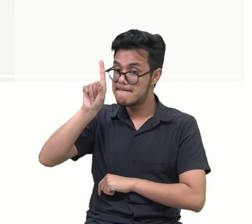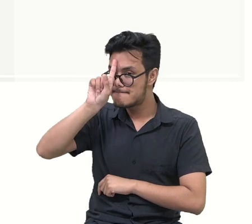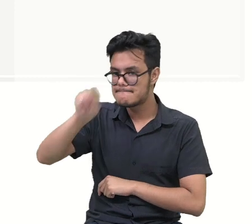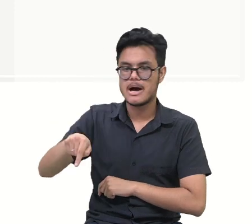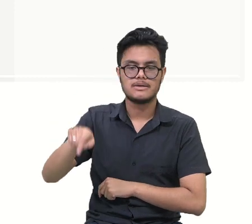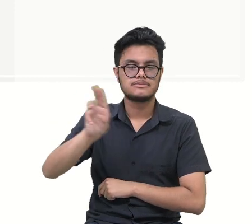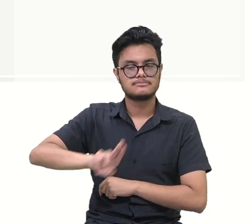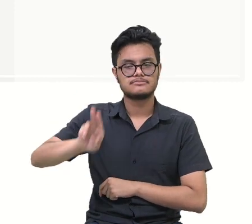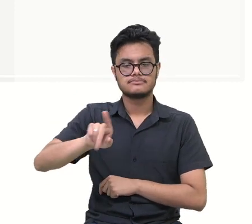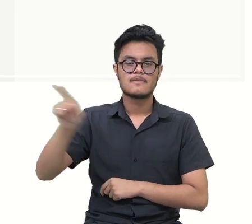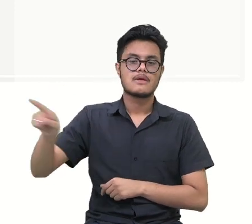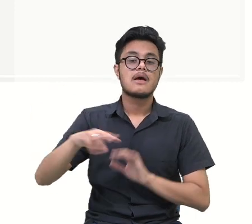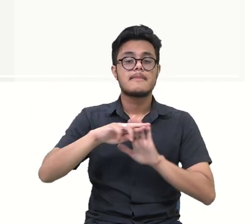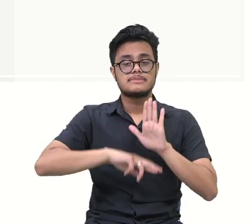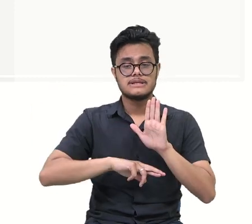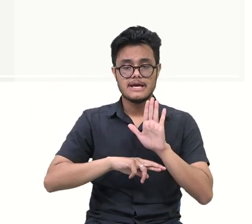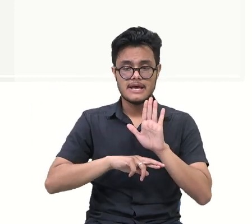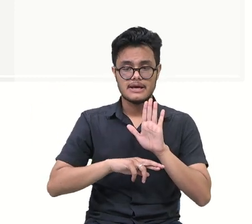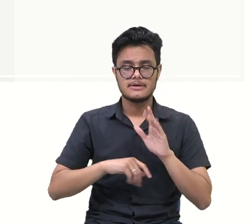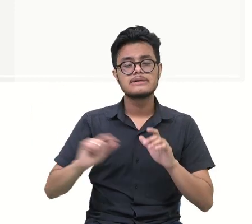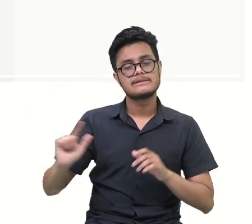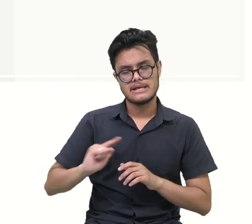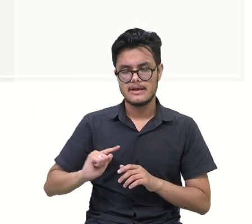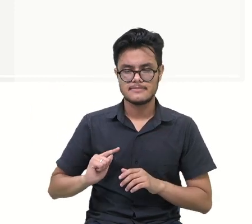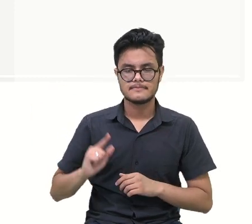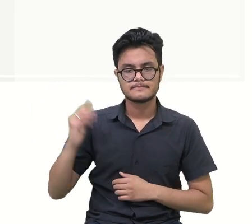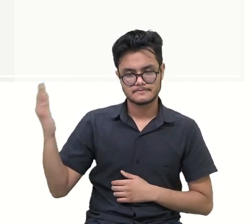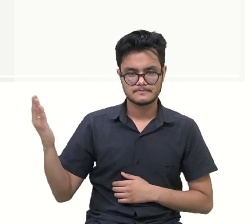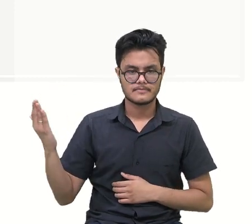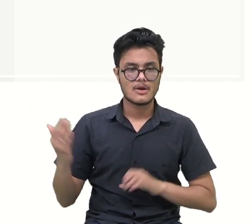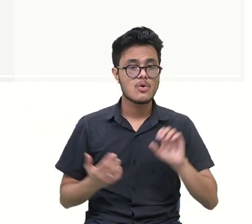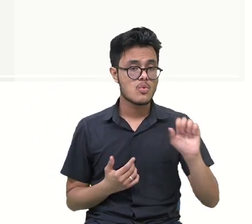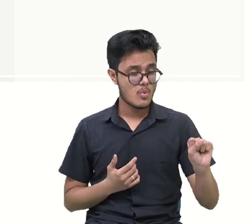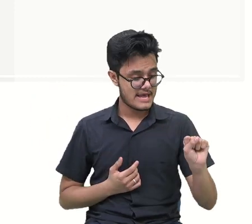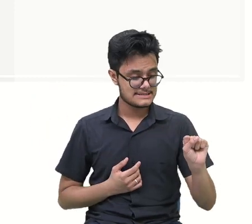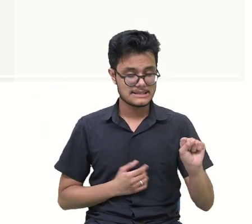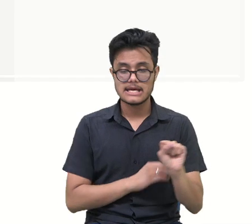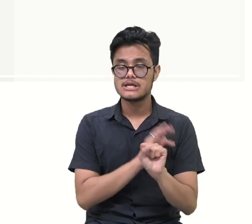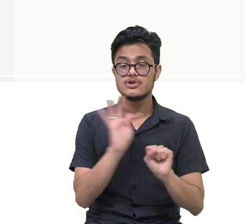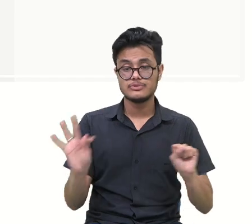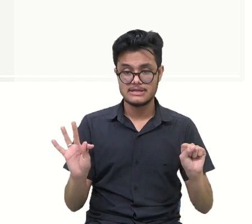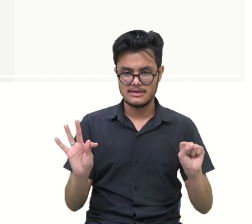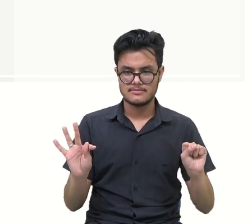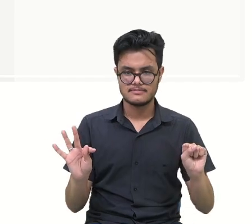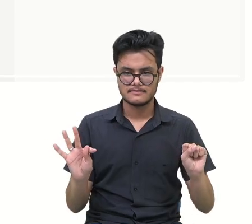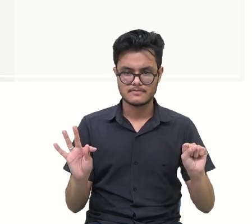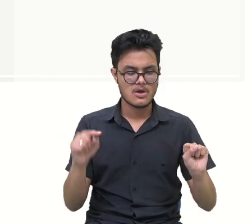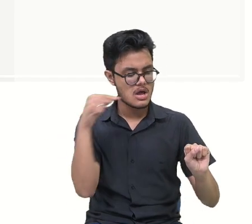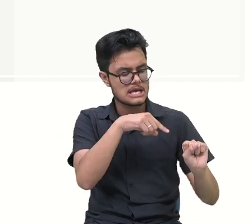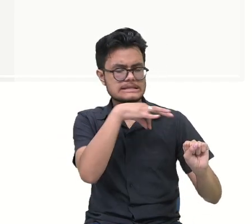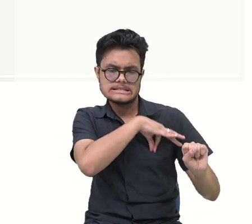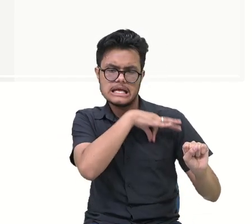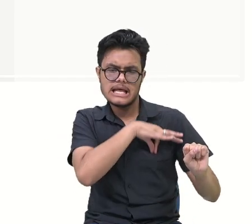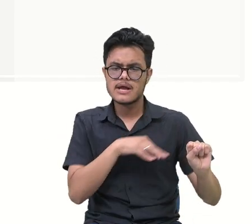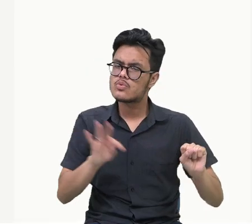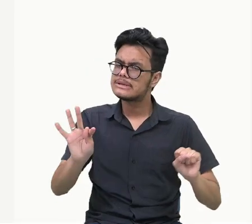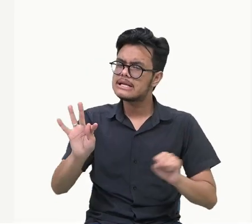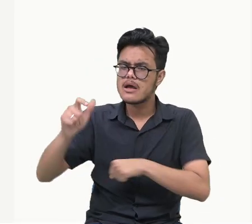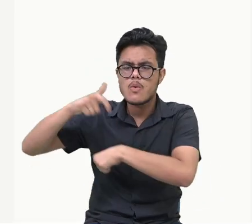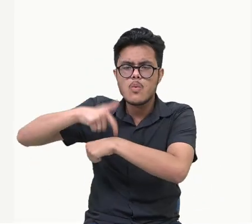funcionar para essa regra. Aí. Então, eles chegaram nessa função. Muito bem, vamos ver